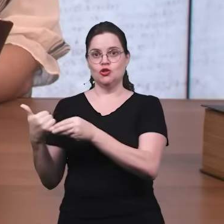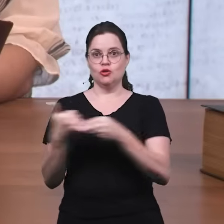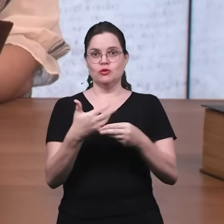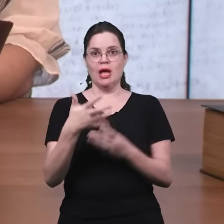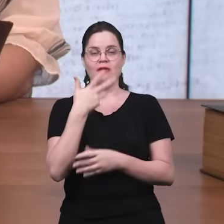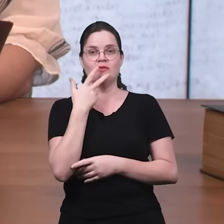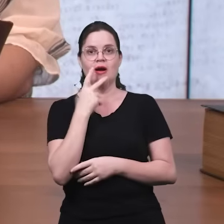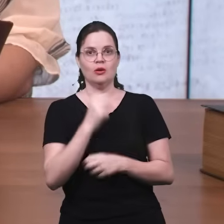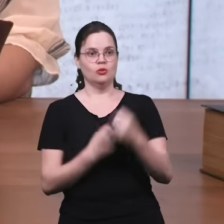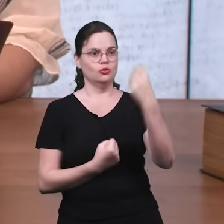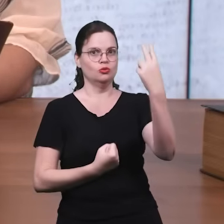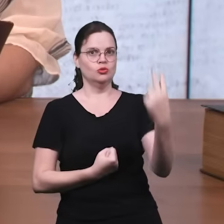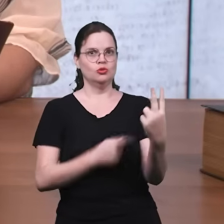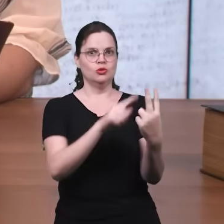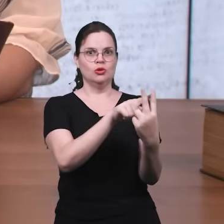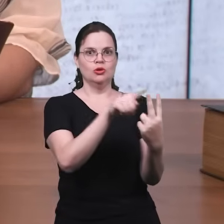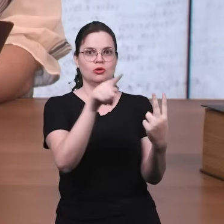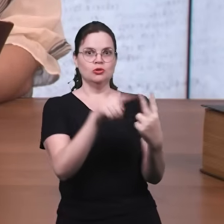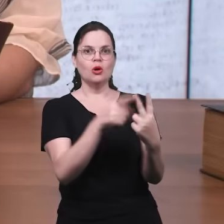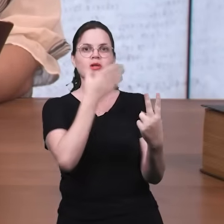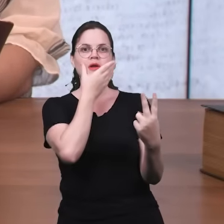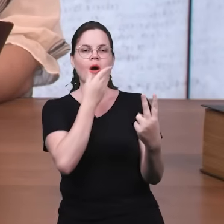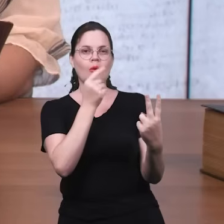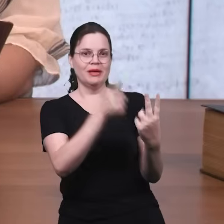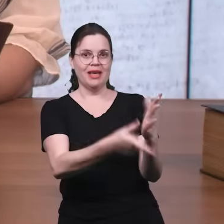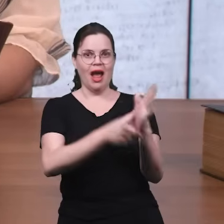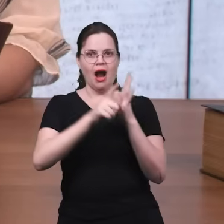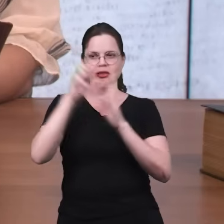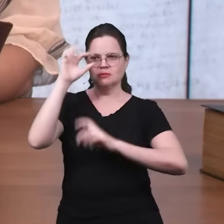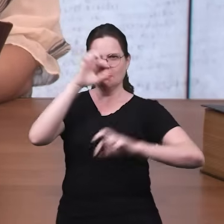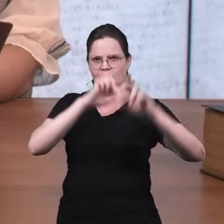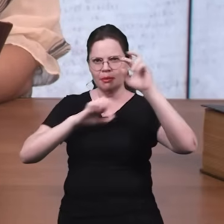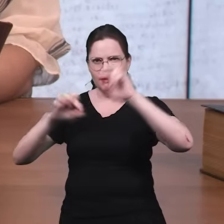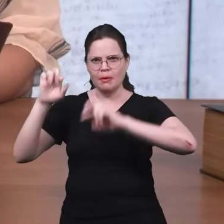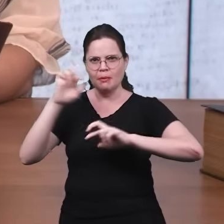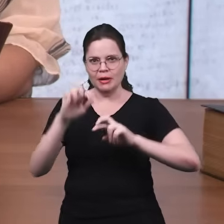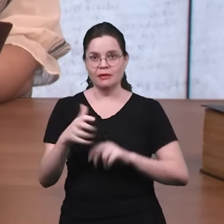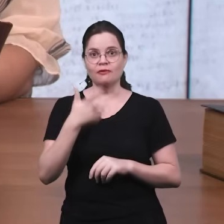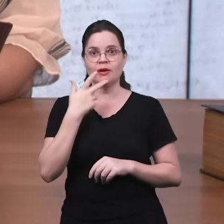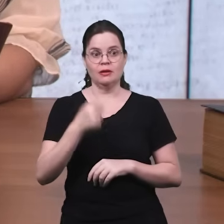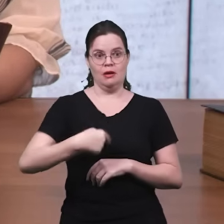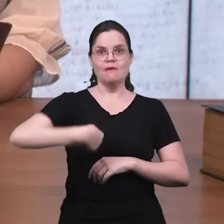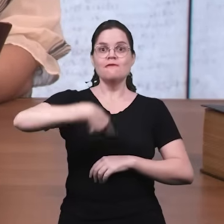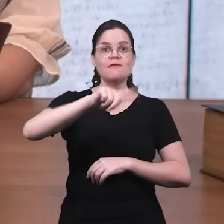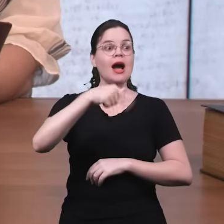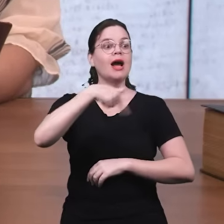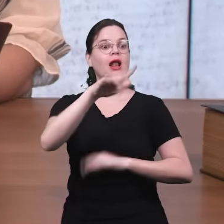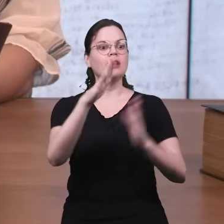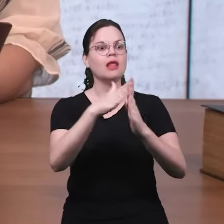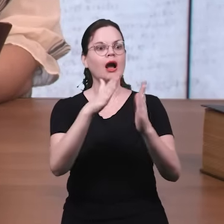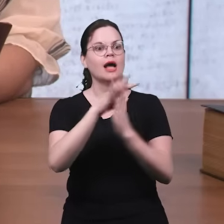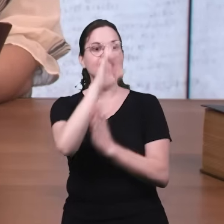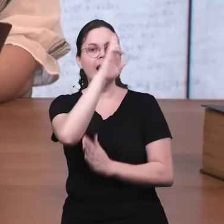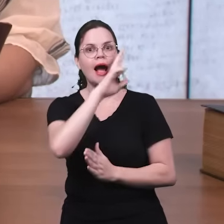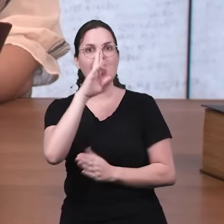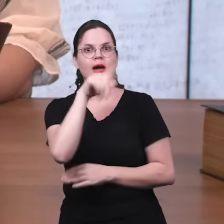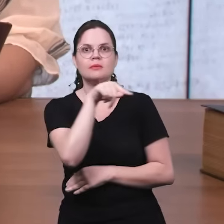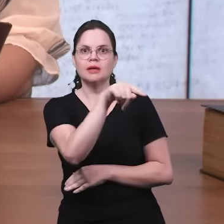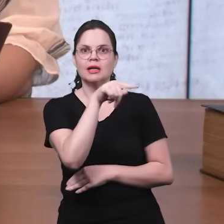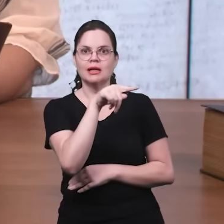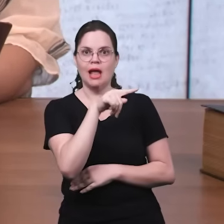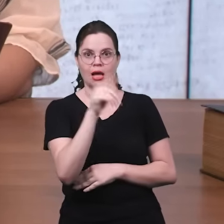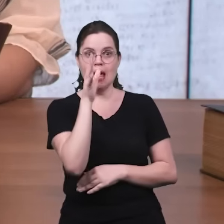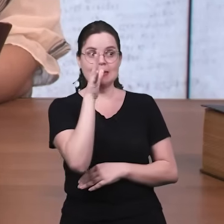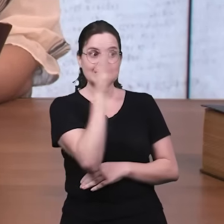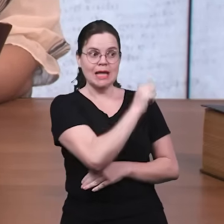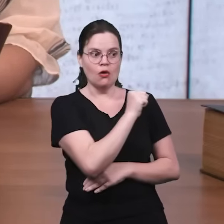2 homens que tinham espiado a terra: entrai na casa da mulher prostituta e